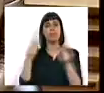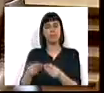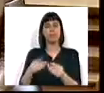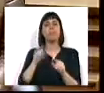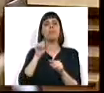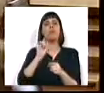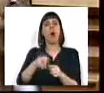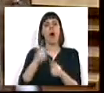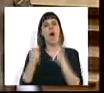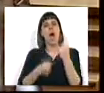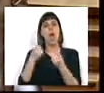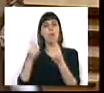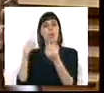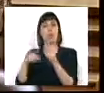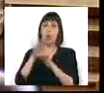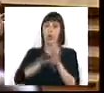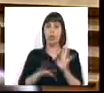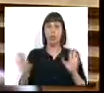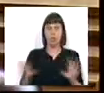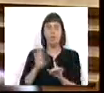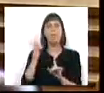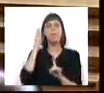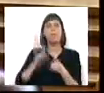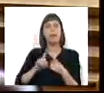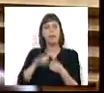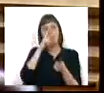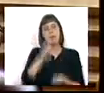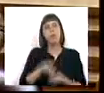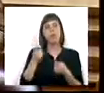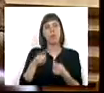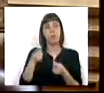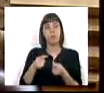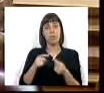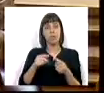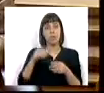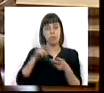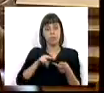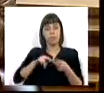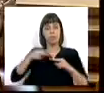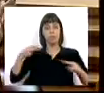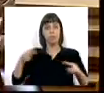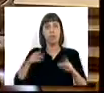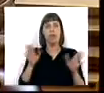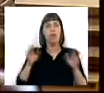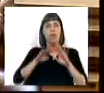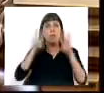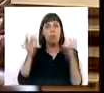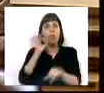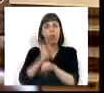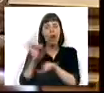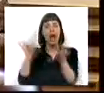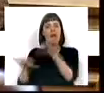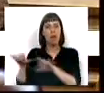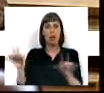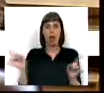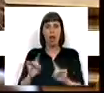atendendo a algumas condições. Primeiro, que o cultivo de transgénicos não se faz em campo fechado nem em